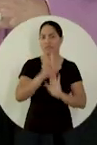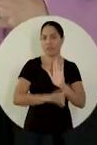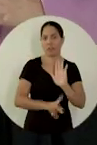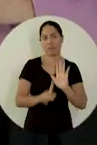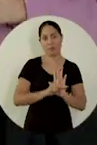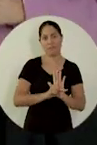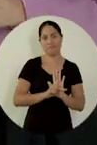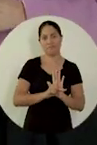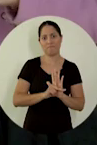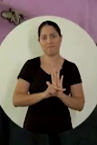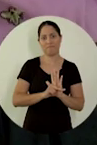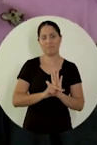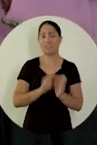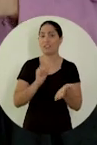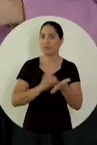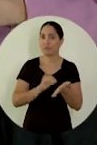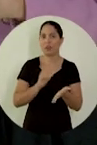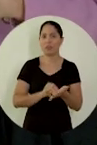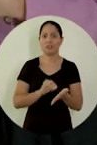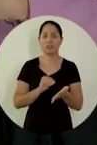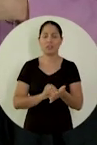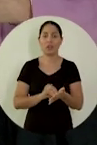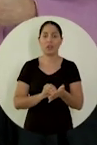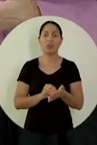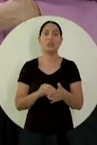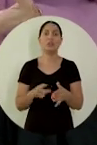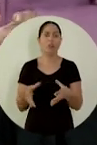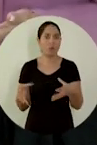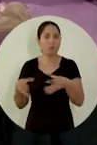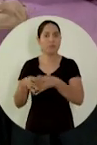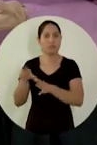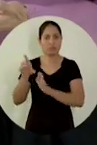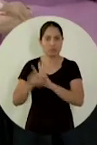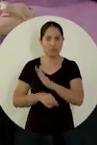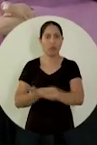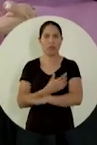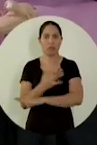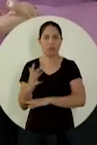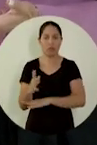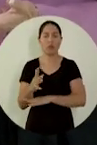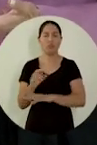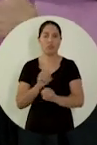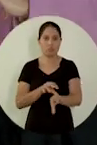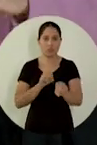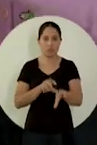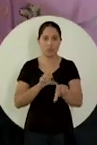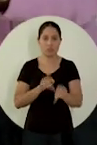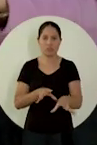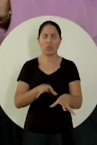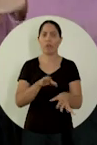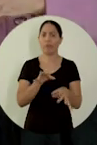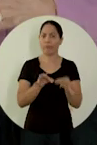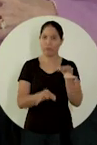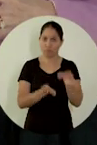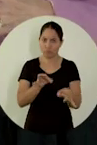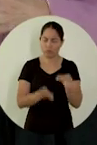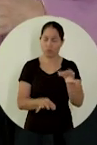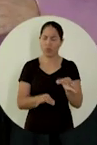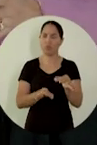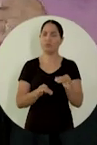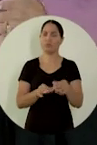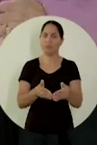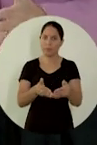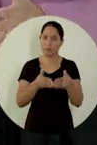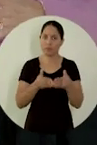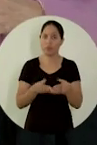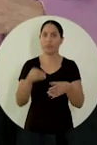nas faculdades de direito, a despeito de todo o esforço que a Comissão Nacional de Ensino Jurídico, juntamente com a Comissão Nacional de